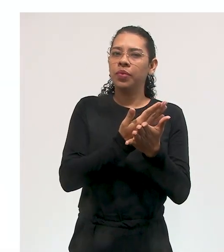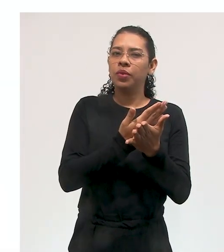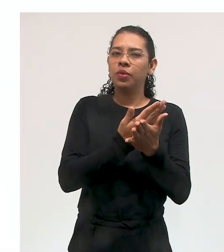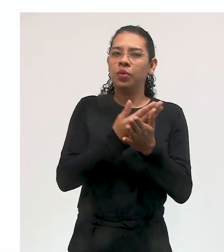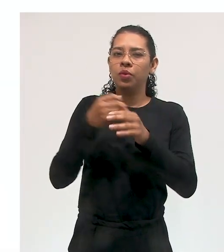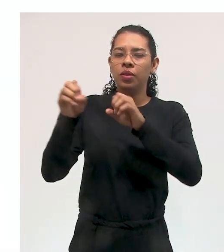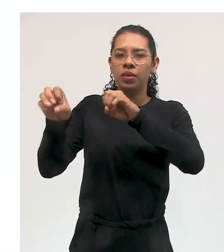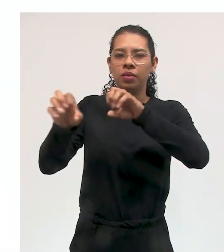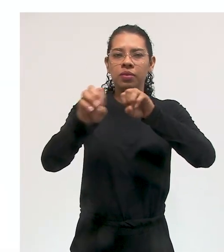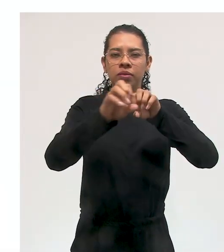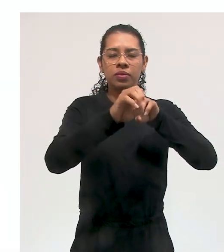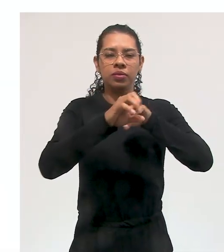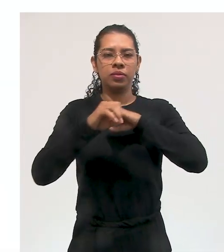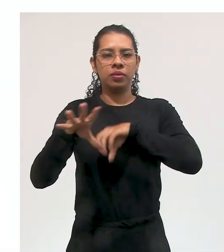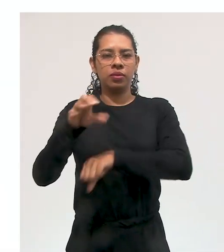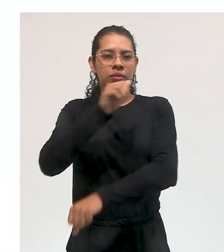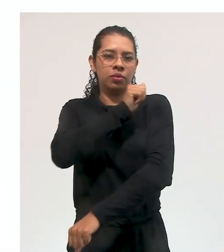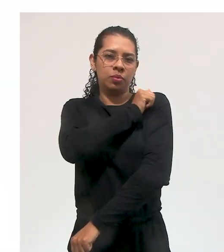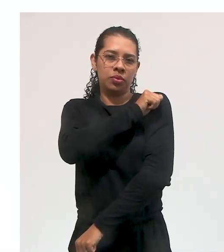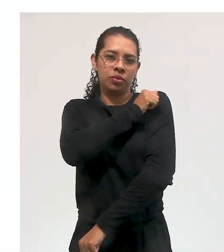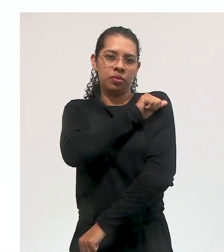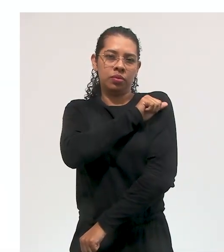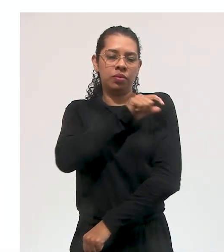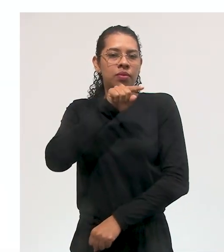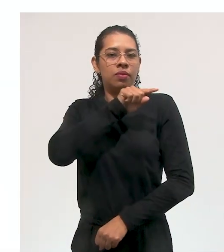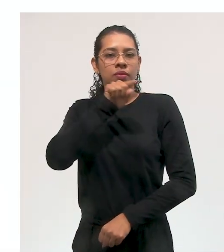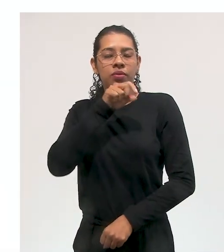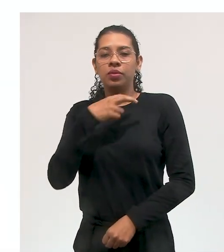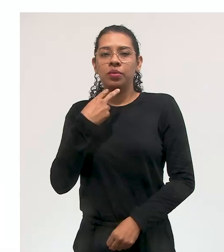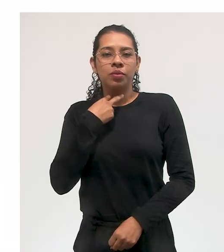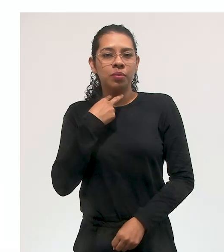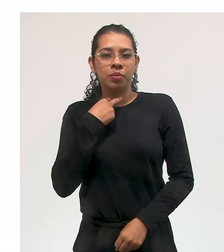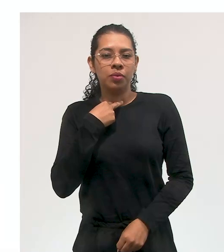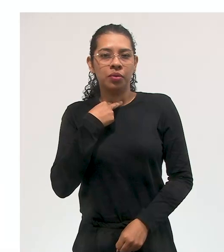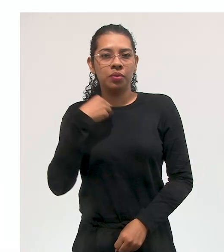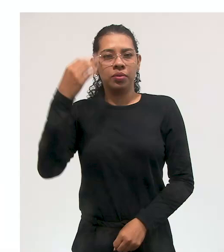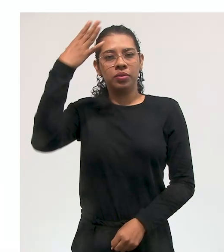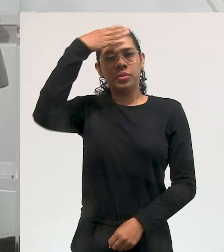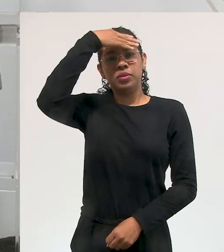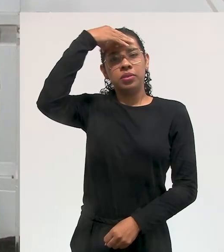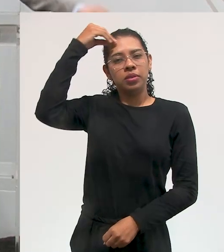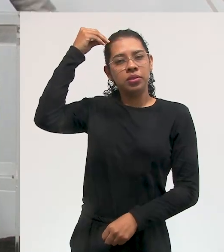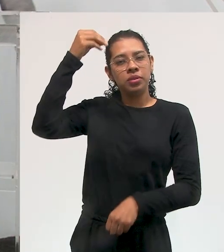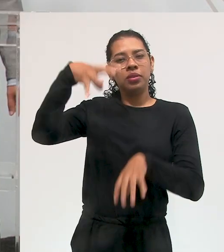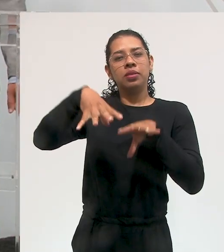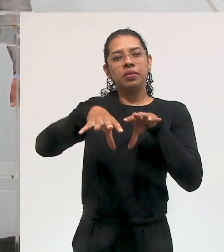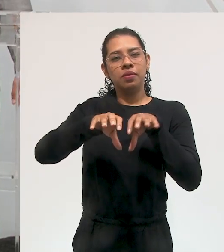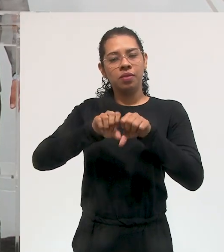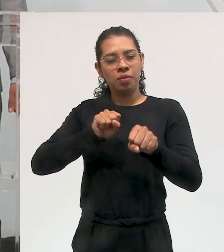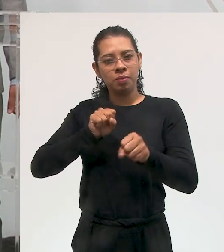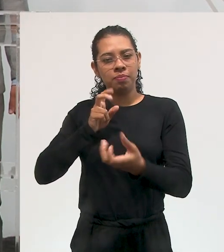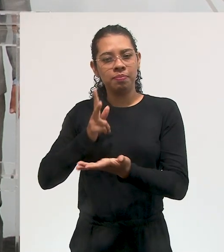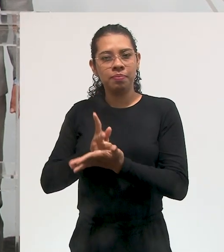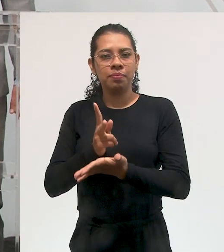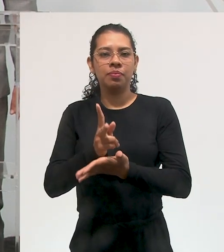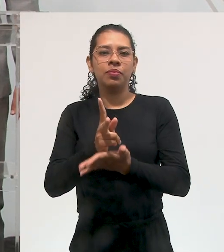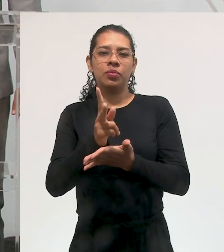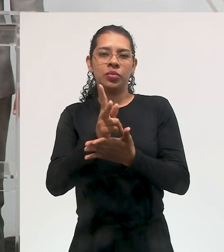para constatar estudos e formar convicções e conhecimentos próprios a respeito. Ou seja, não pode esquecer de fazer,